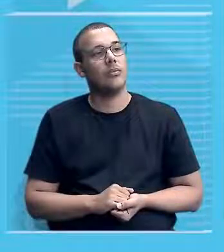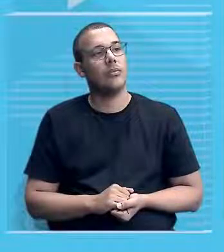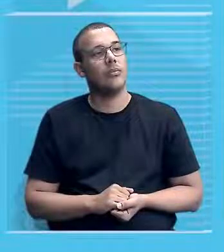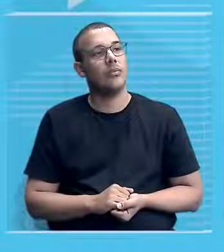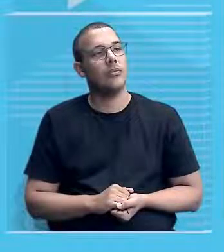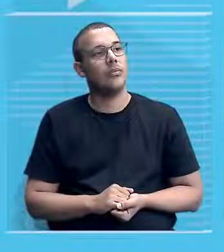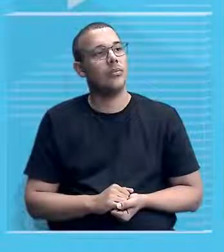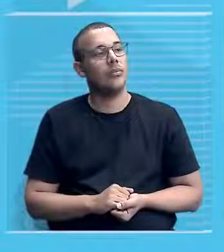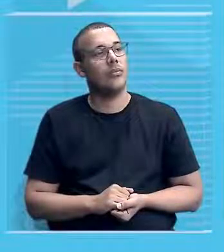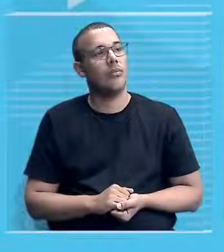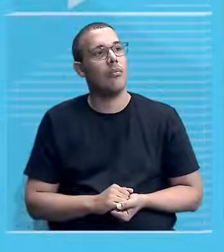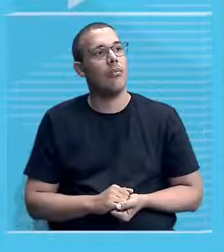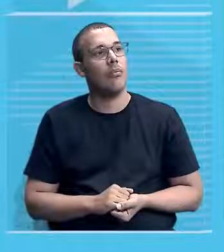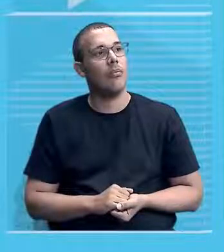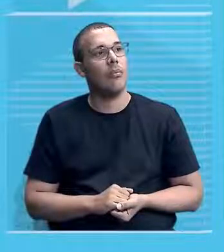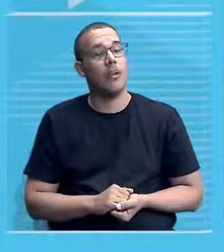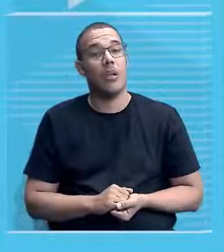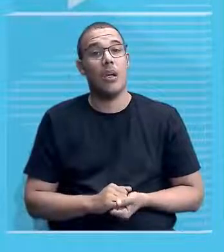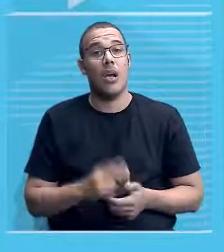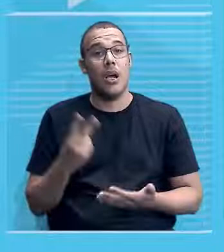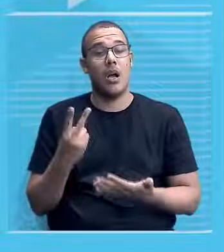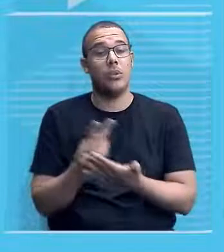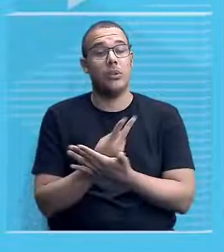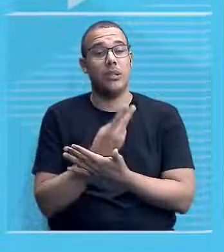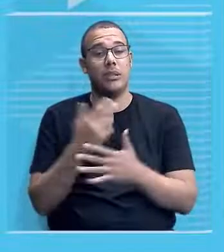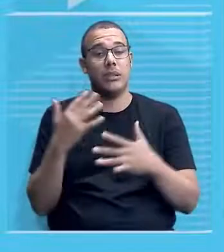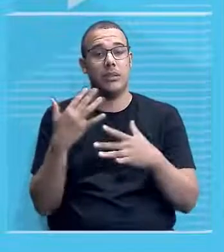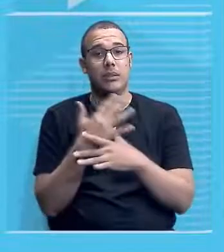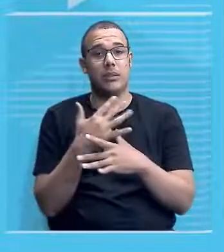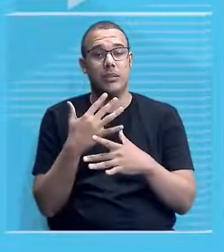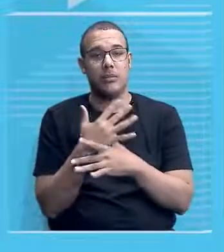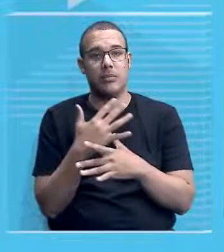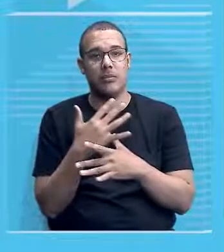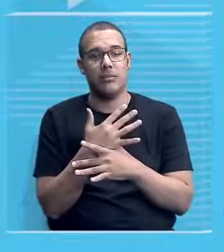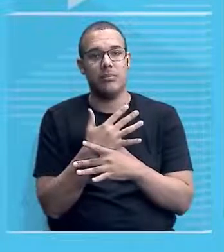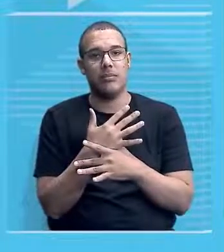que é na cidade aqui ó ali aqui